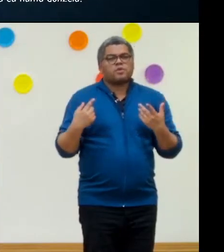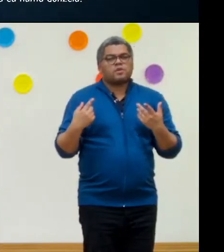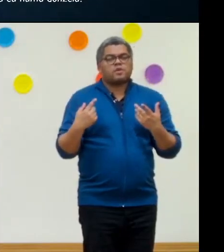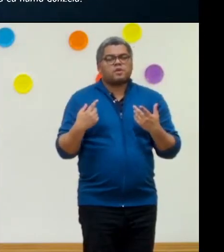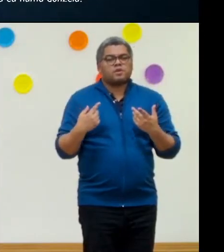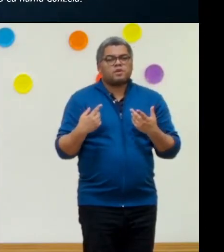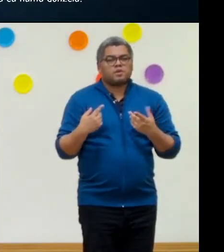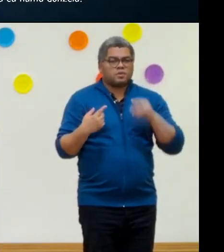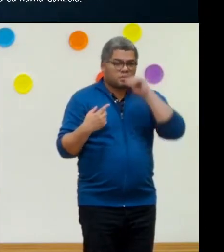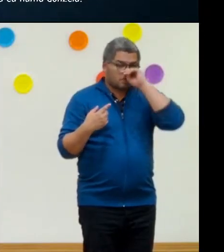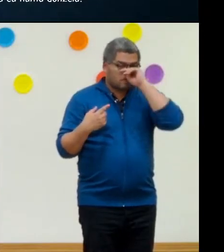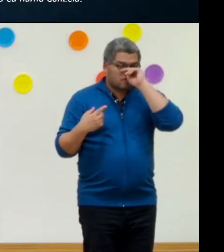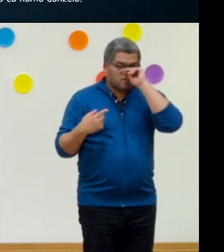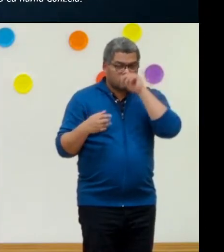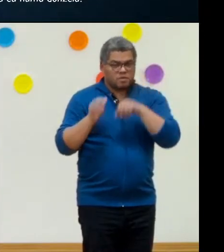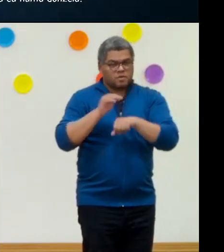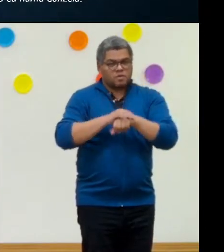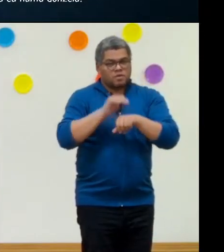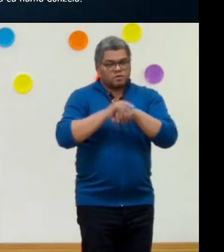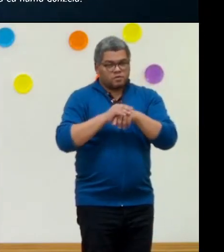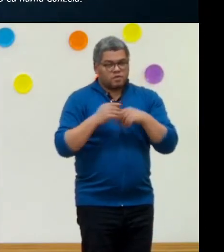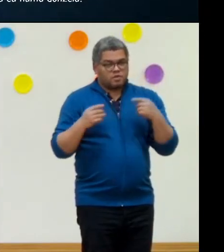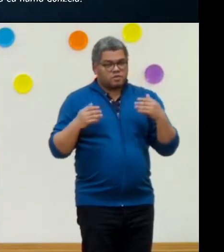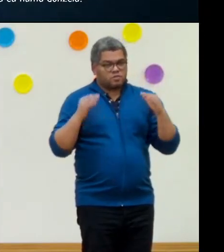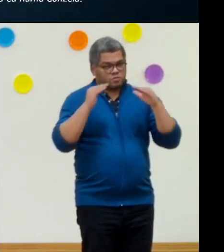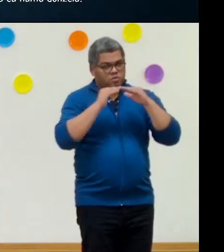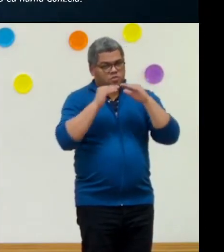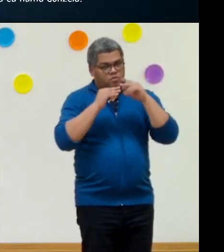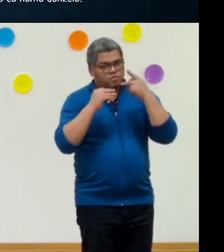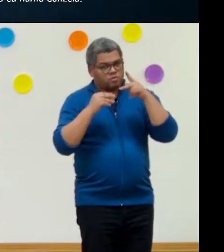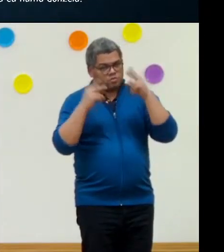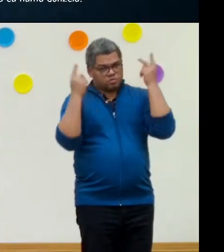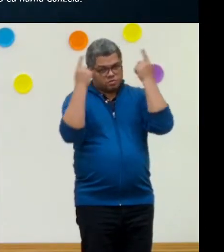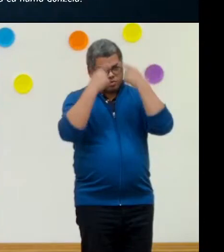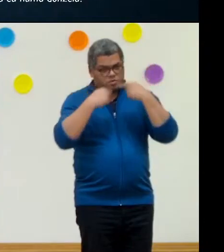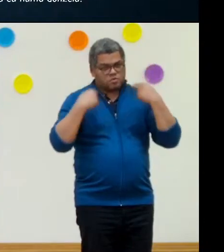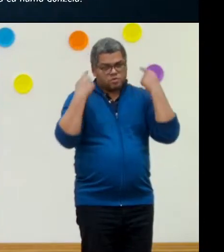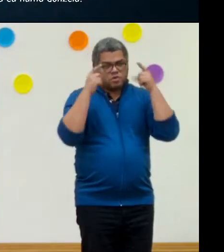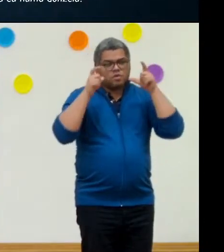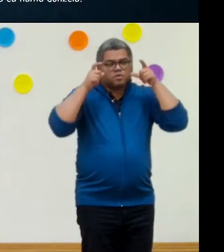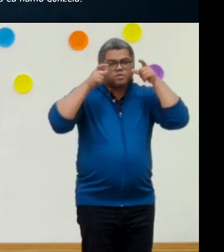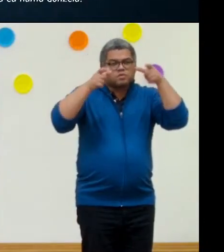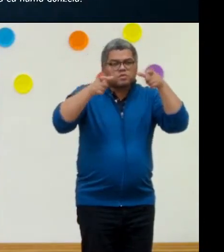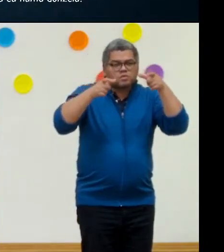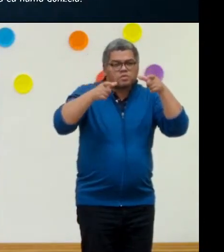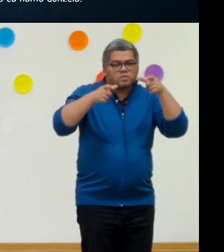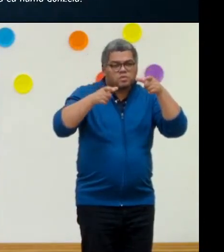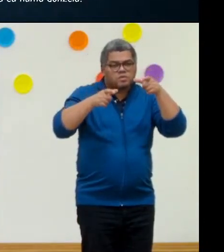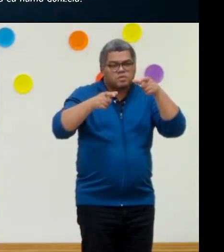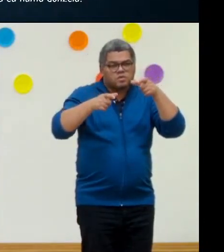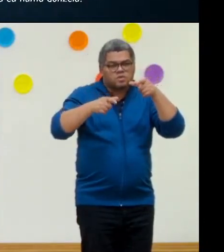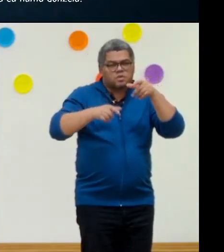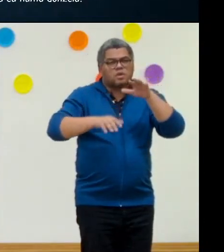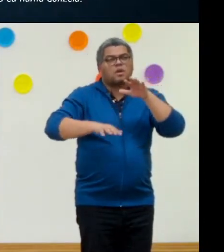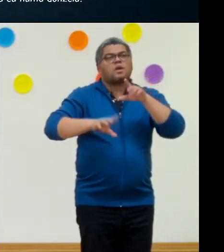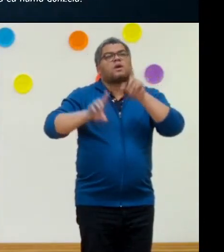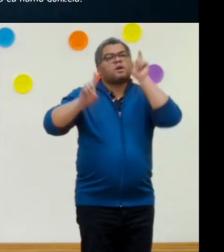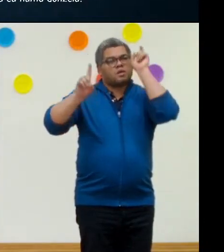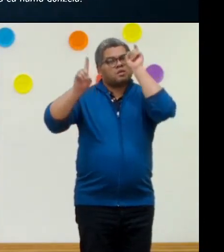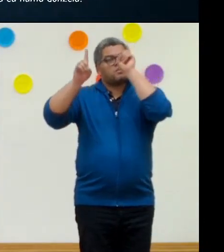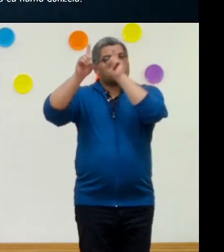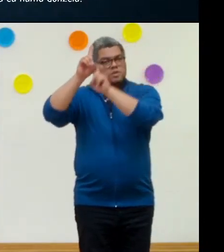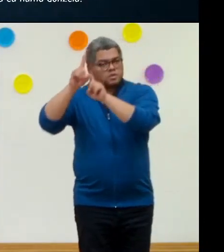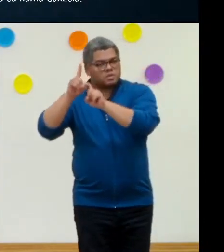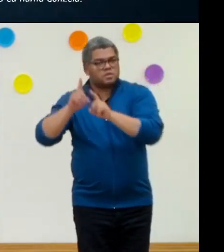olho em uma mulher? Pessoal, faça um acordo, desvie os olhos. Faça um acordo. da dependência do Senhor, mas faça um